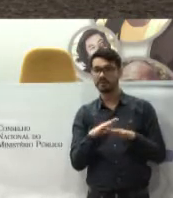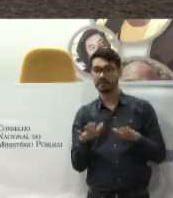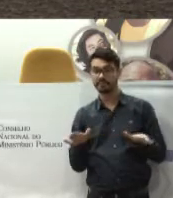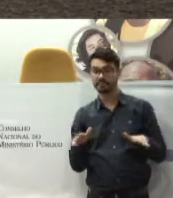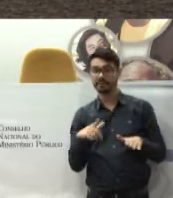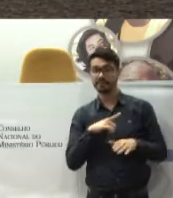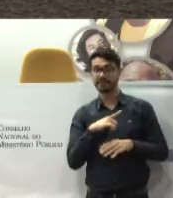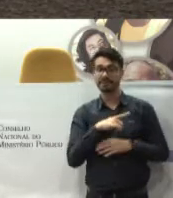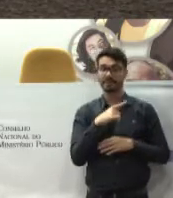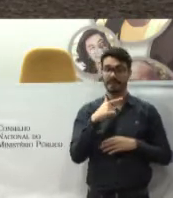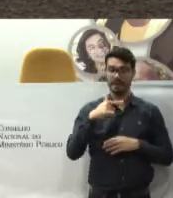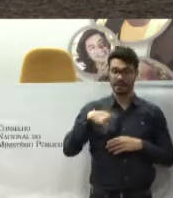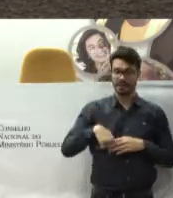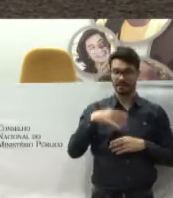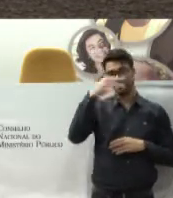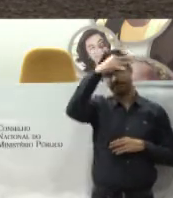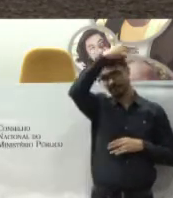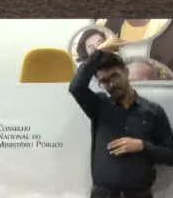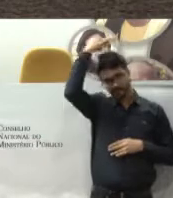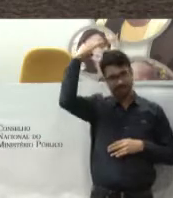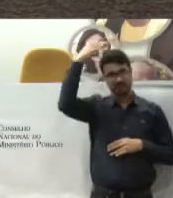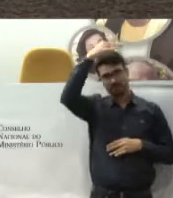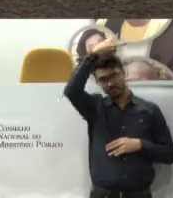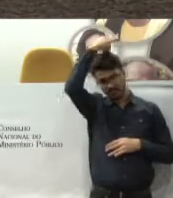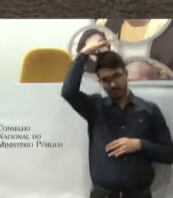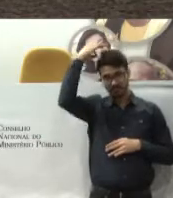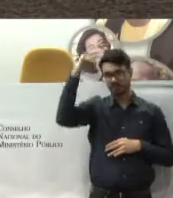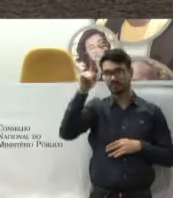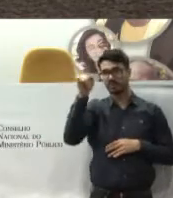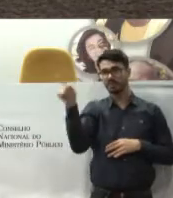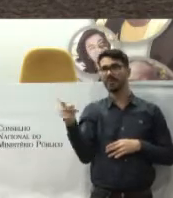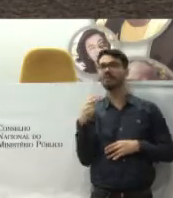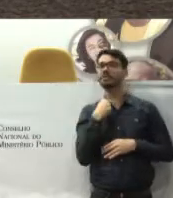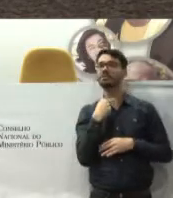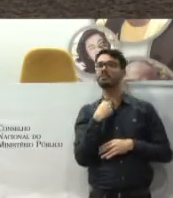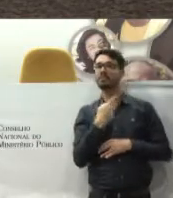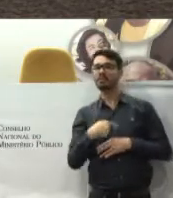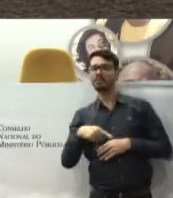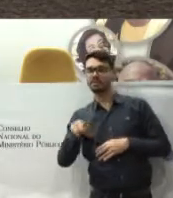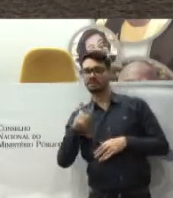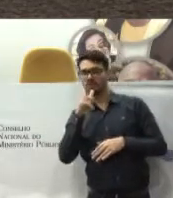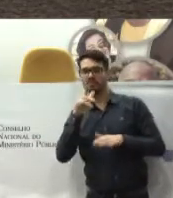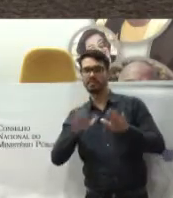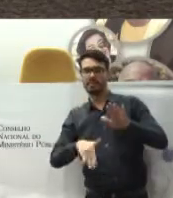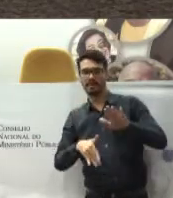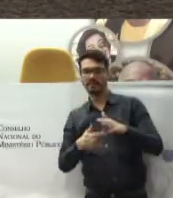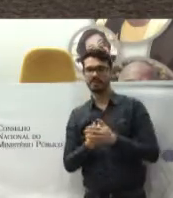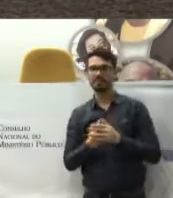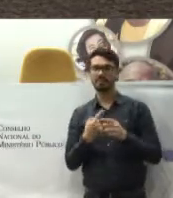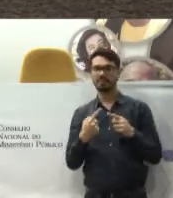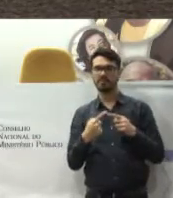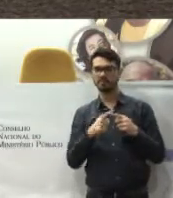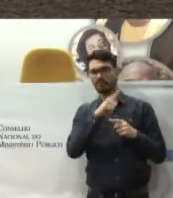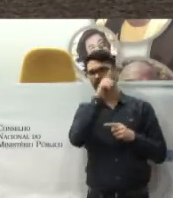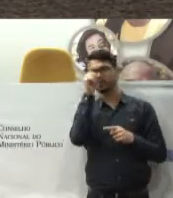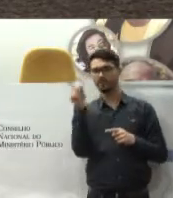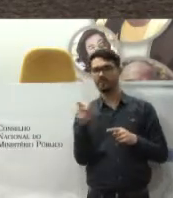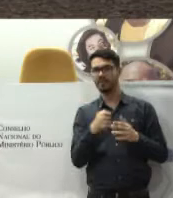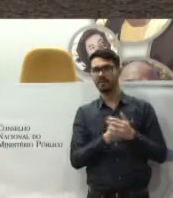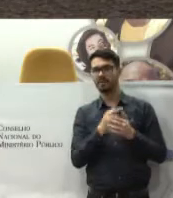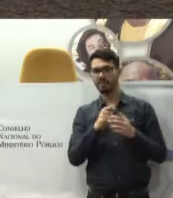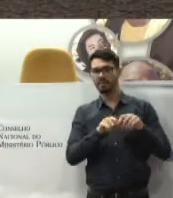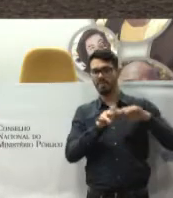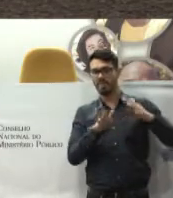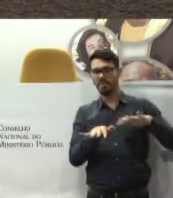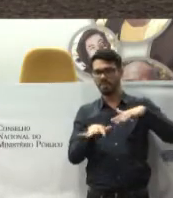você tem o pessoal lá no Espírito Santo que, como Hermes Anetti, não pôde ir para a praia, porque o rio, quando ele chegou no